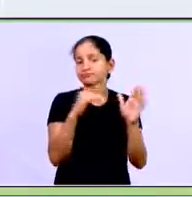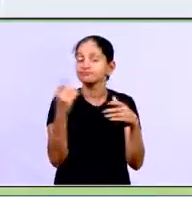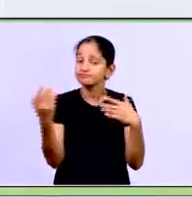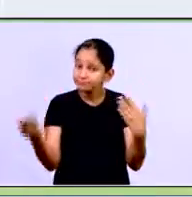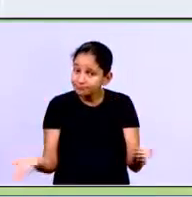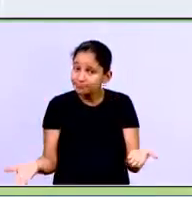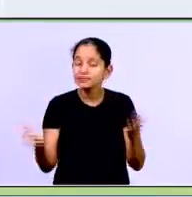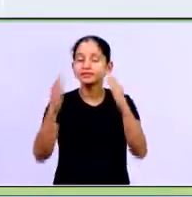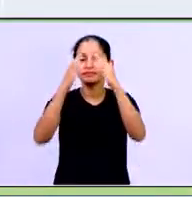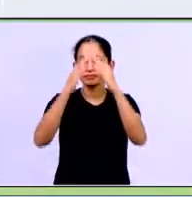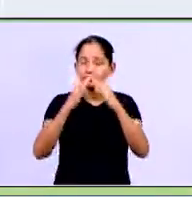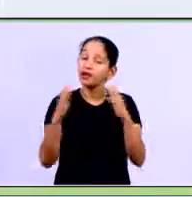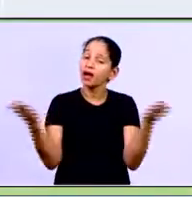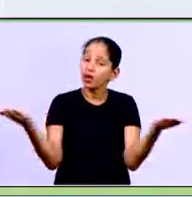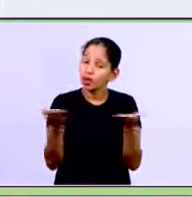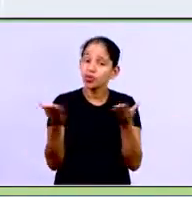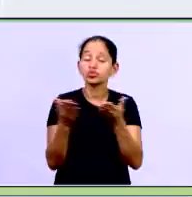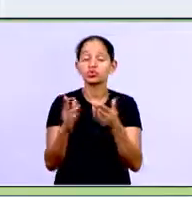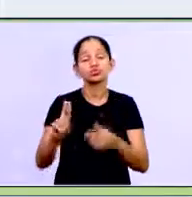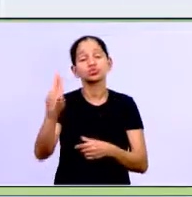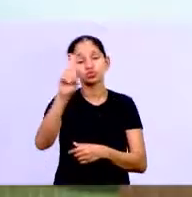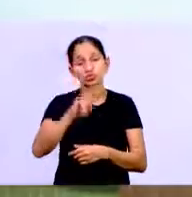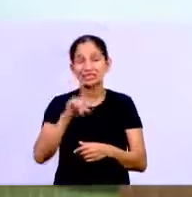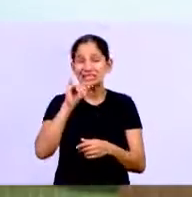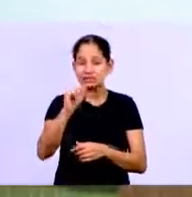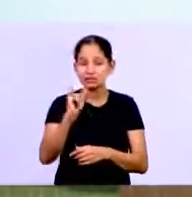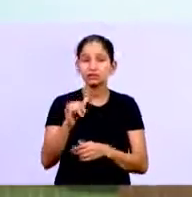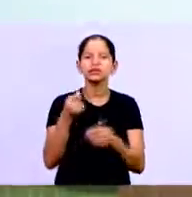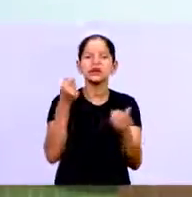sistema habitacional usa esse. Se você consegue pagar uma prestação